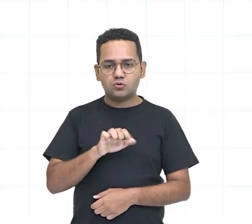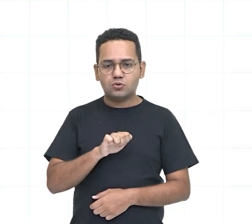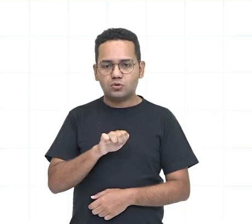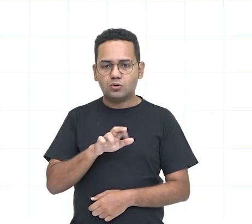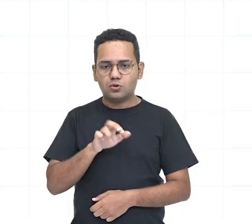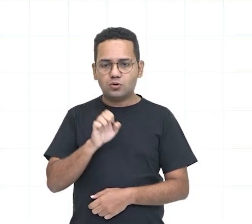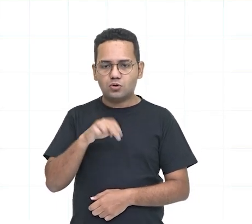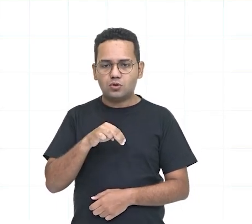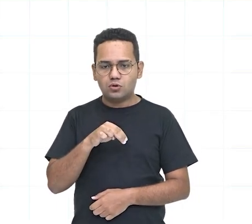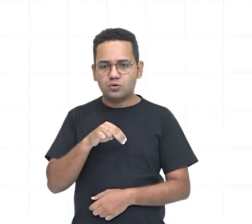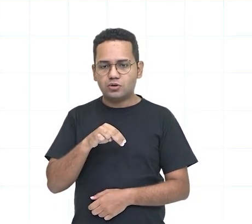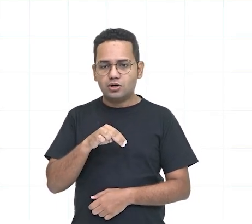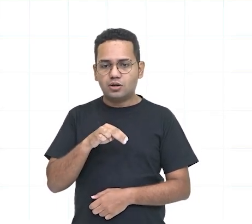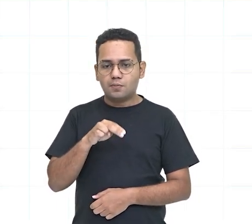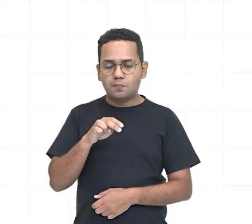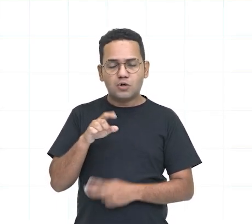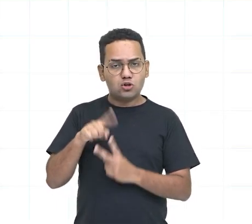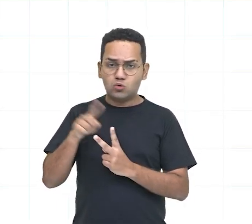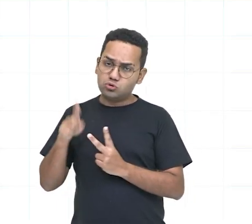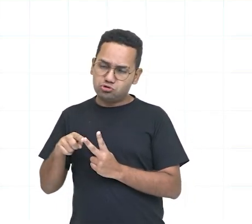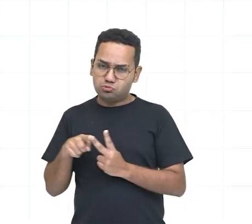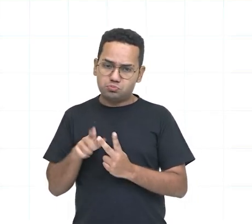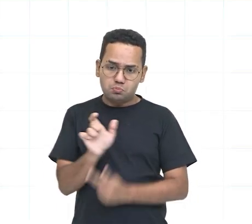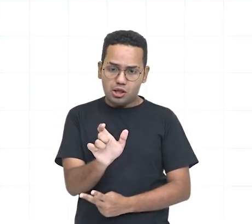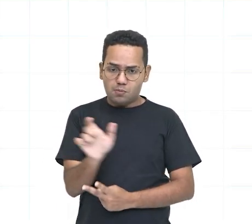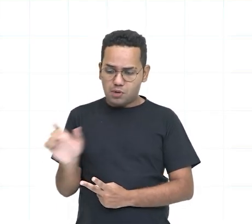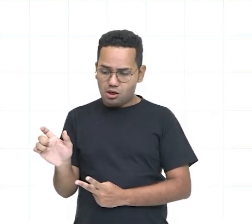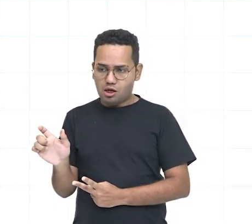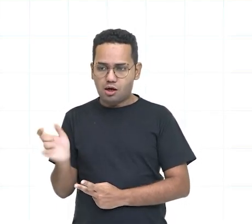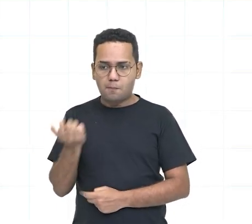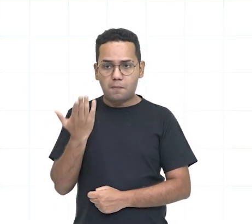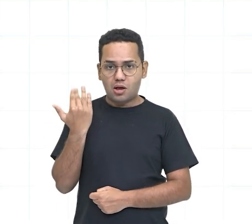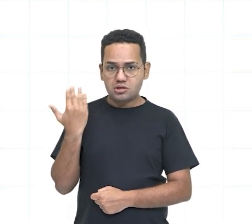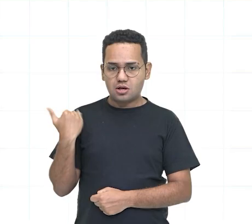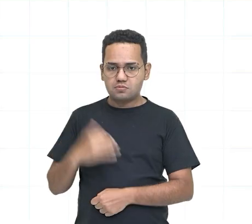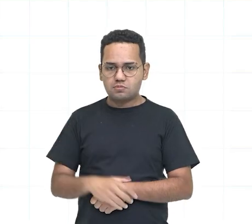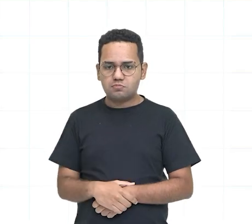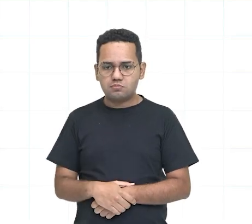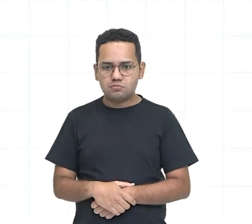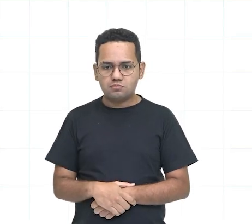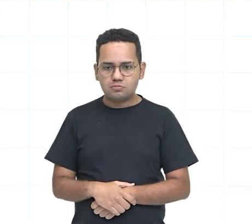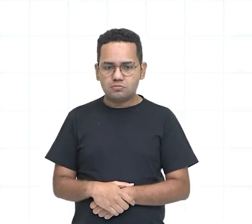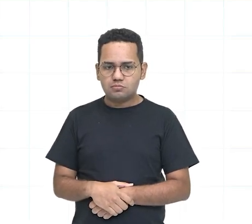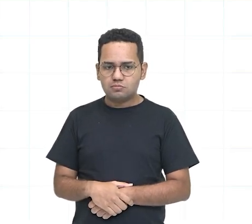passado learned, tem duas formas, é um verbo que tem duas possibilidades de passado,